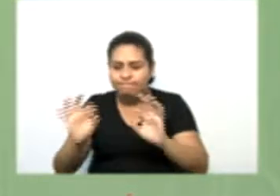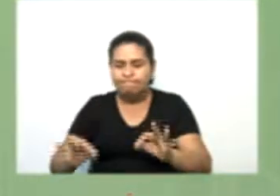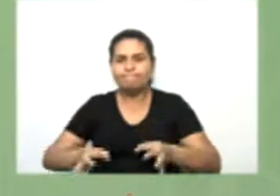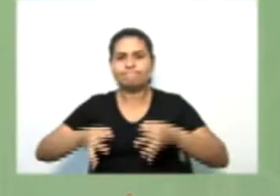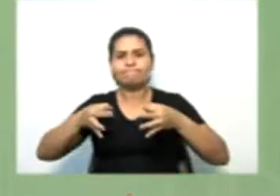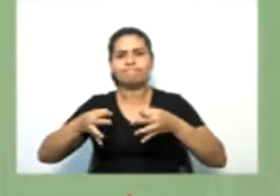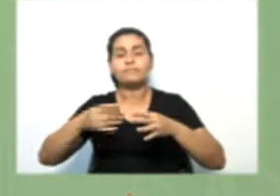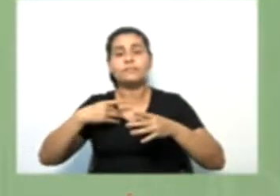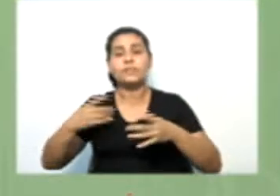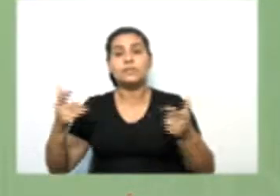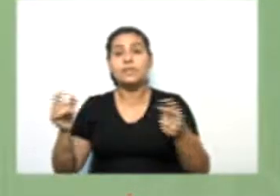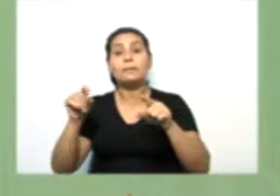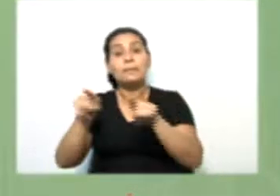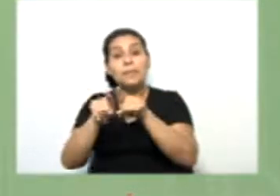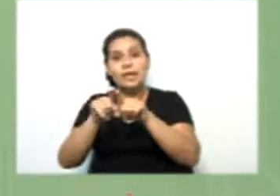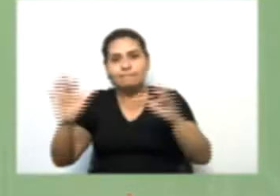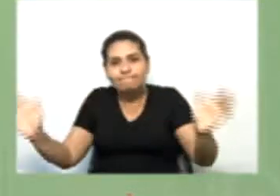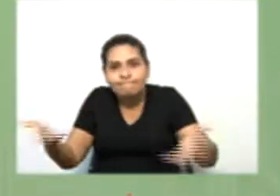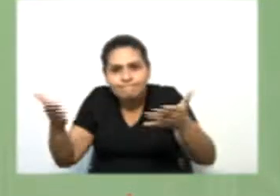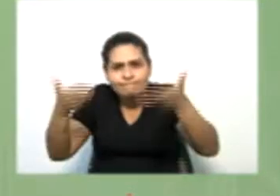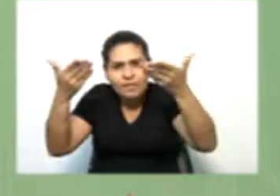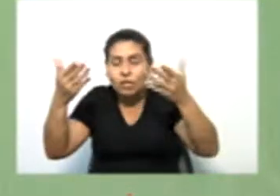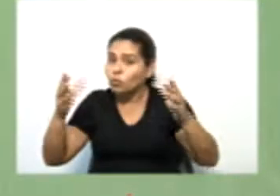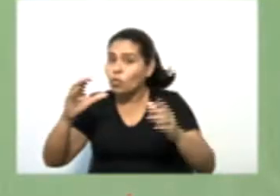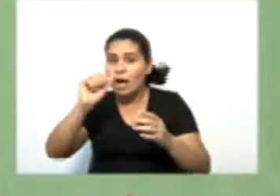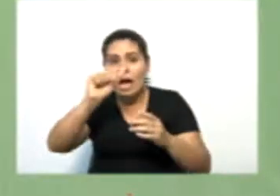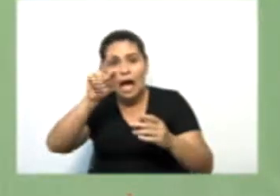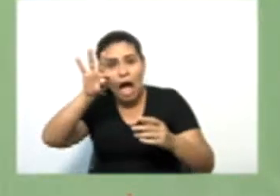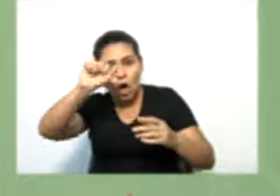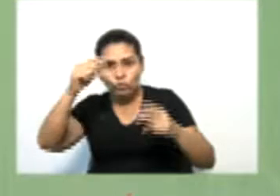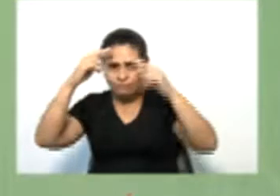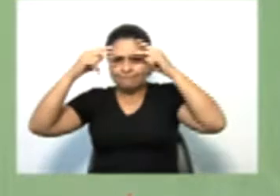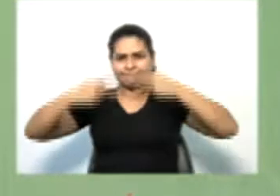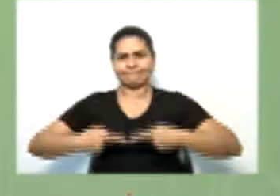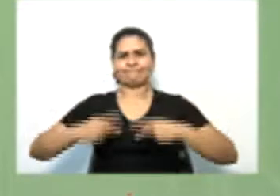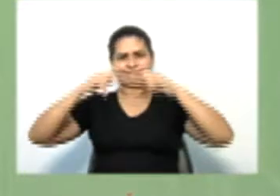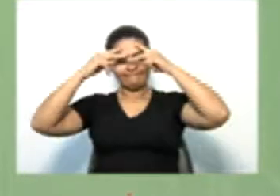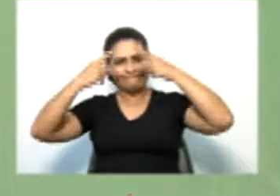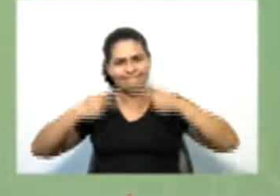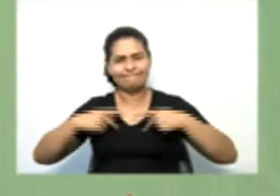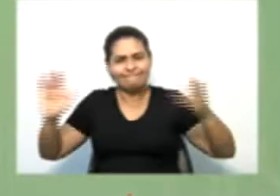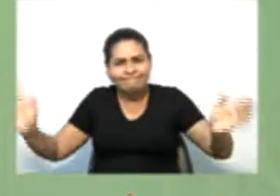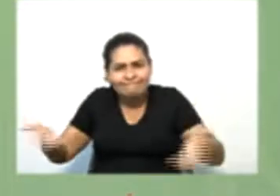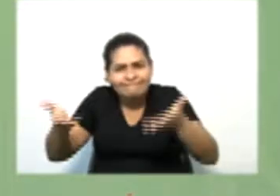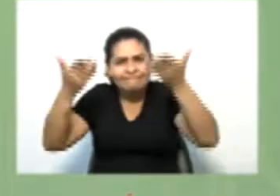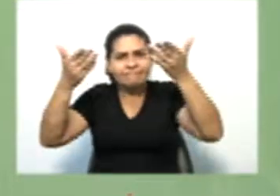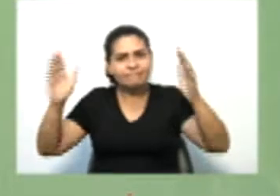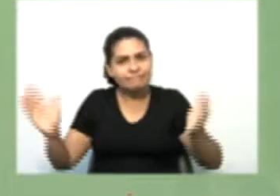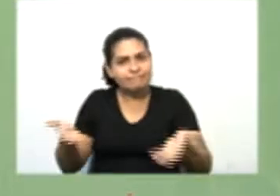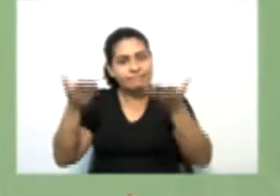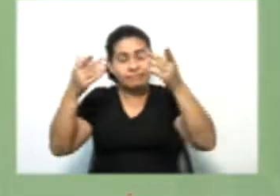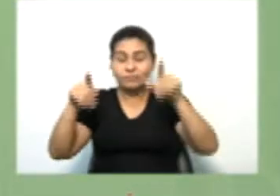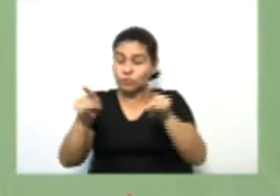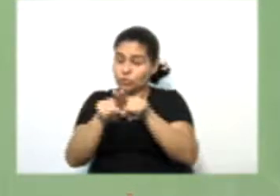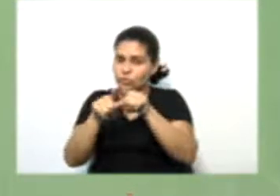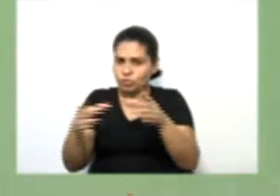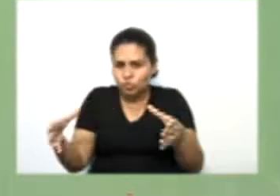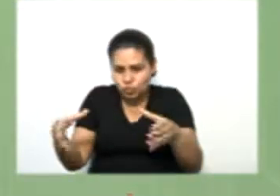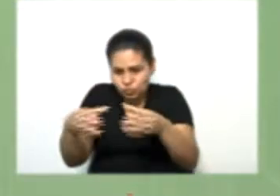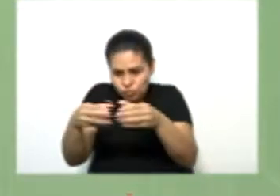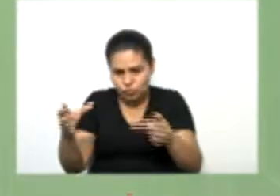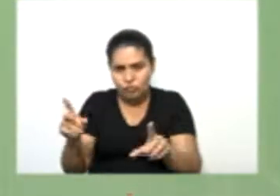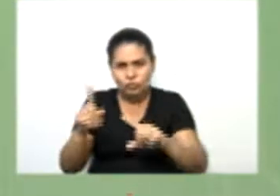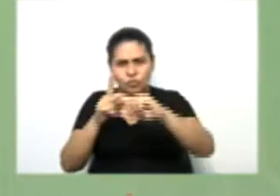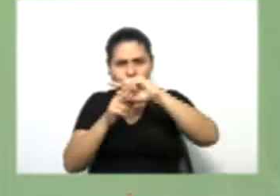e automotivação. Tudo auto, é você com você mesmo. Este relacionamento, somado ao